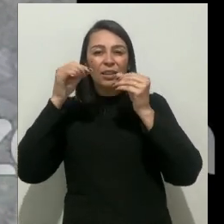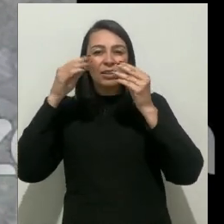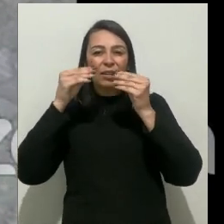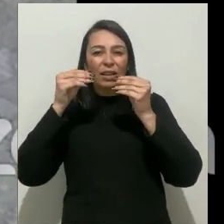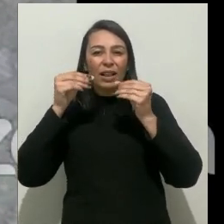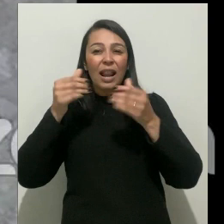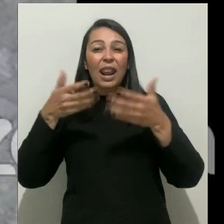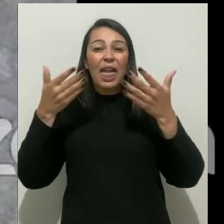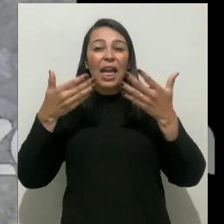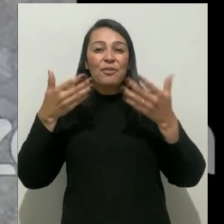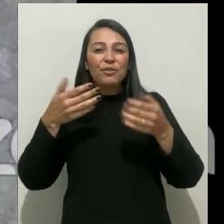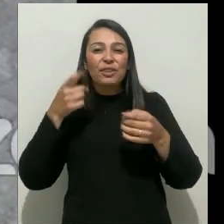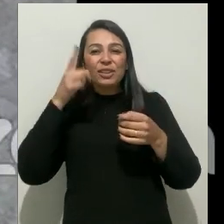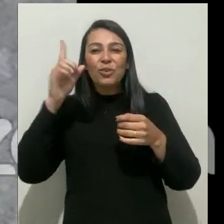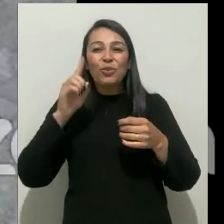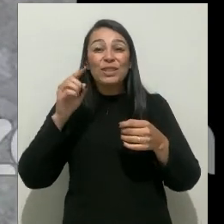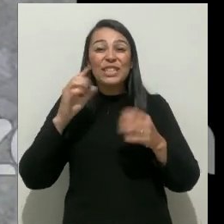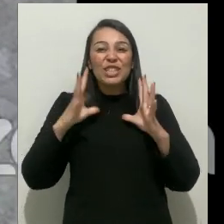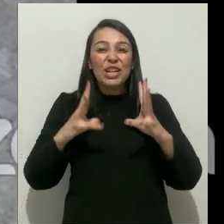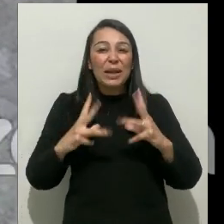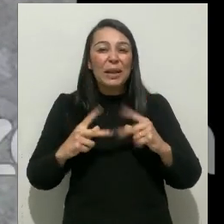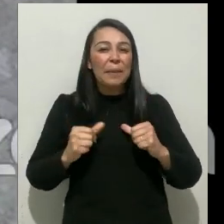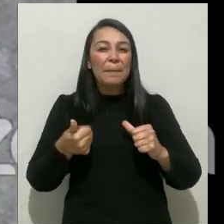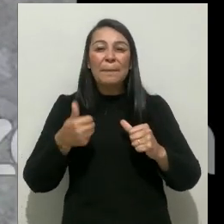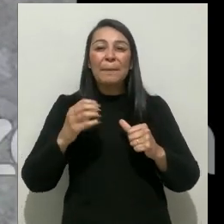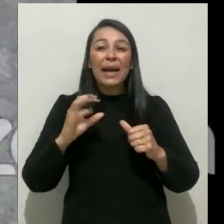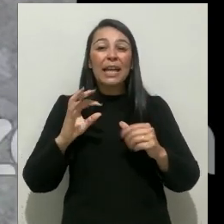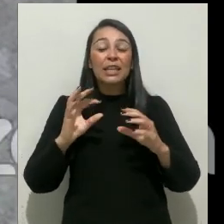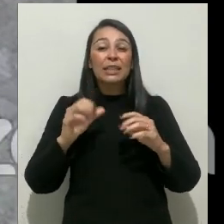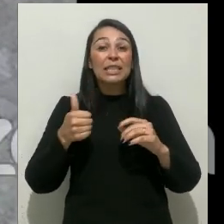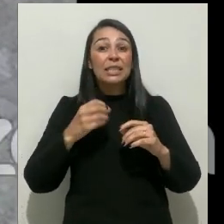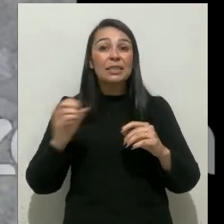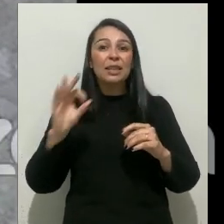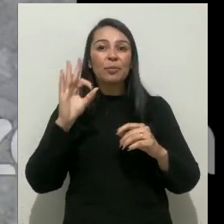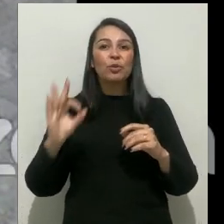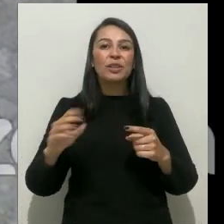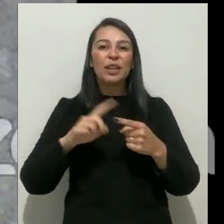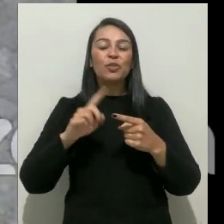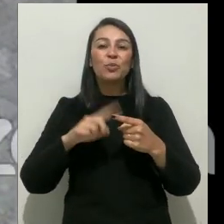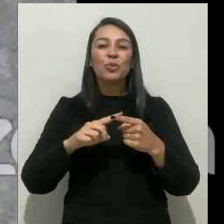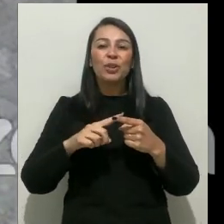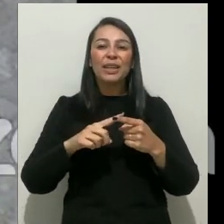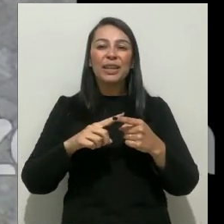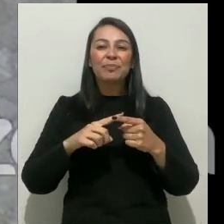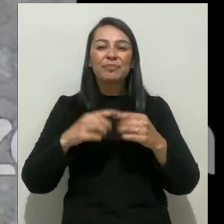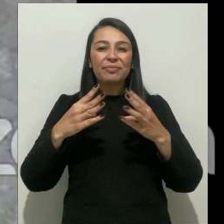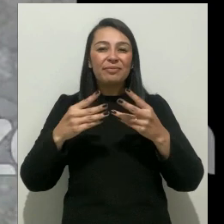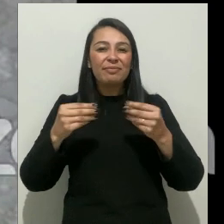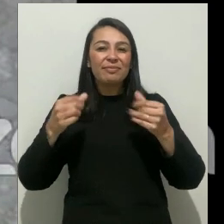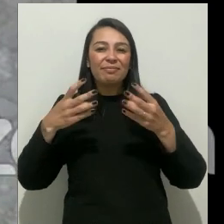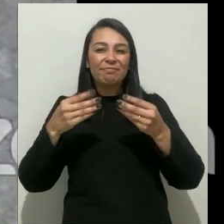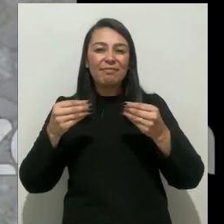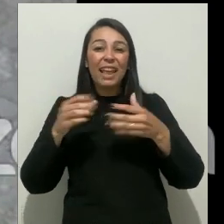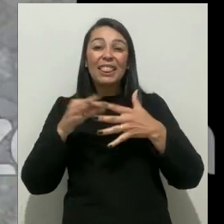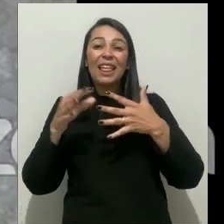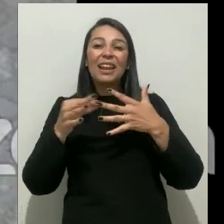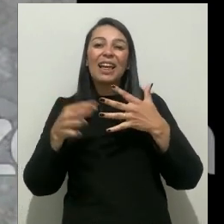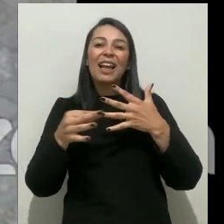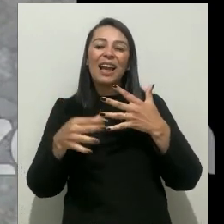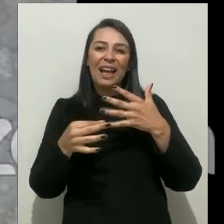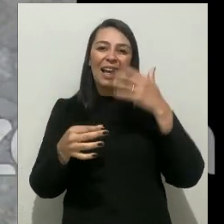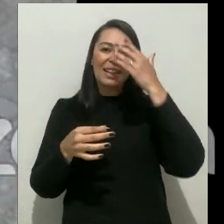possível tirar, porque a pedra sabão é muito porosa, ela é muito frágil. E a tinta, ela ativa,